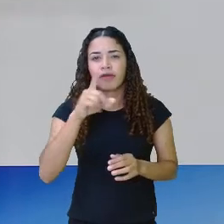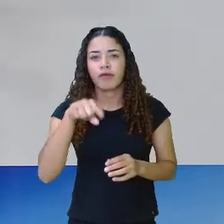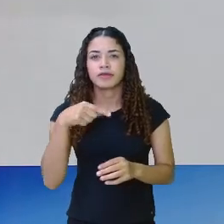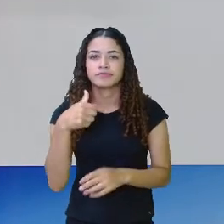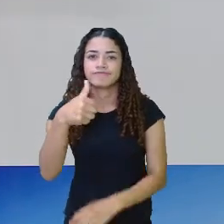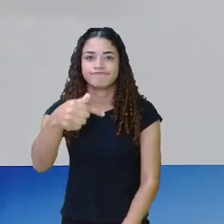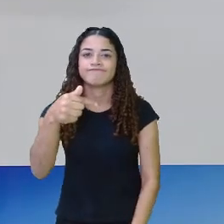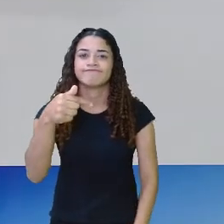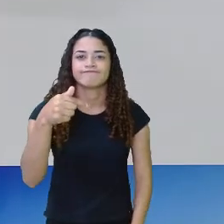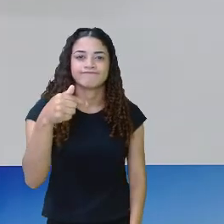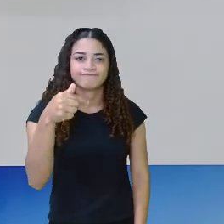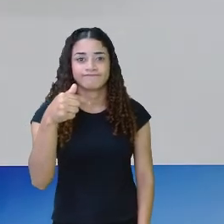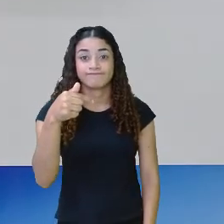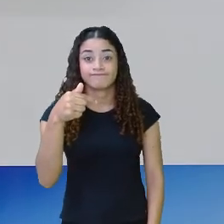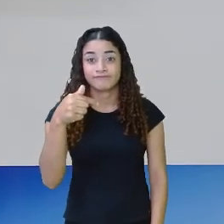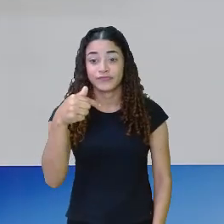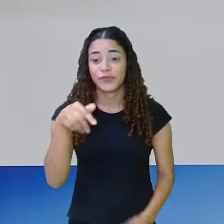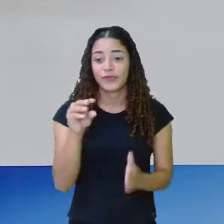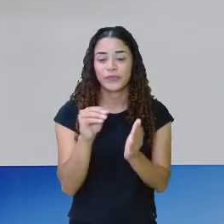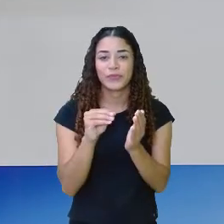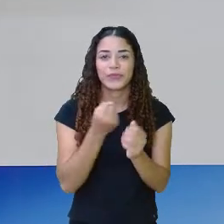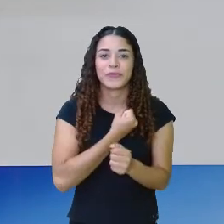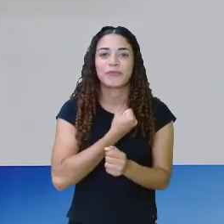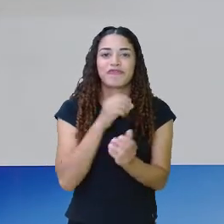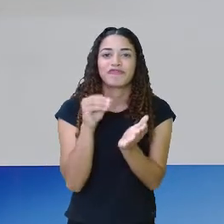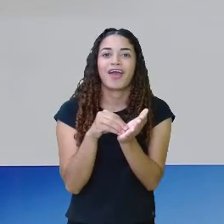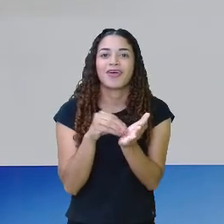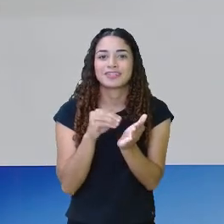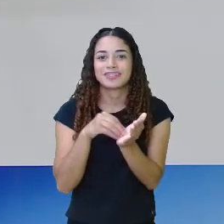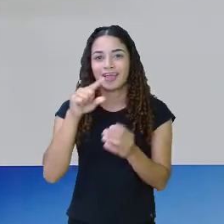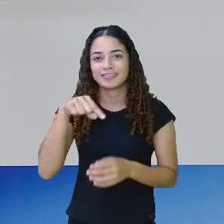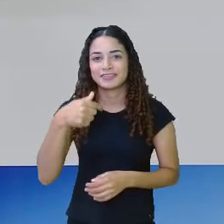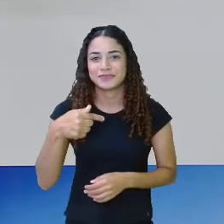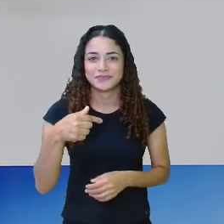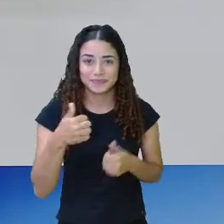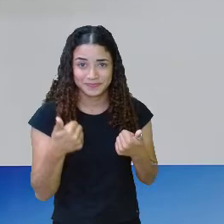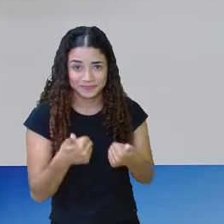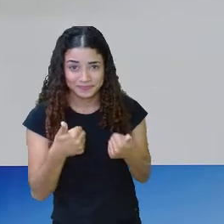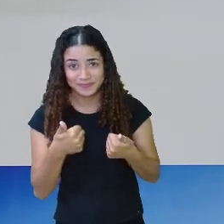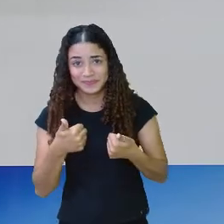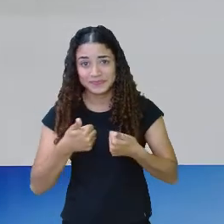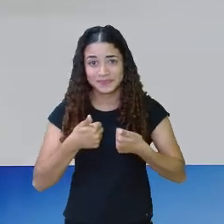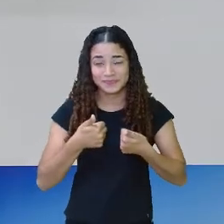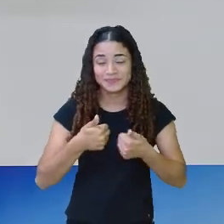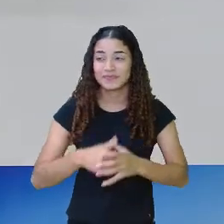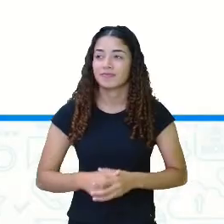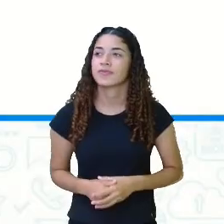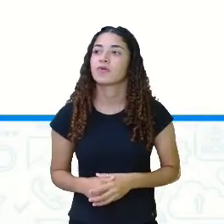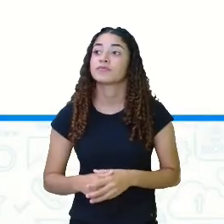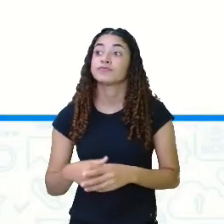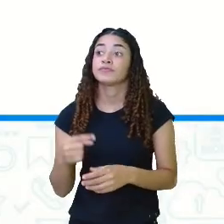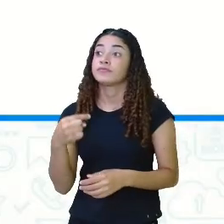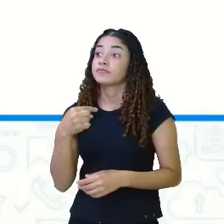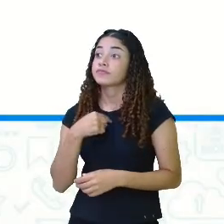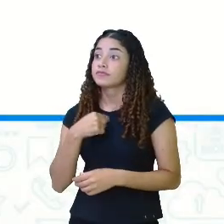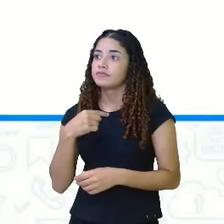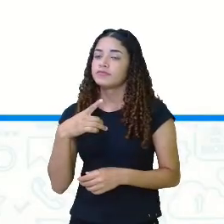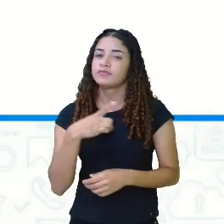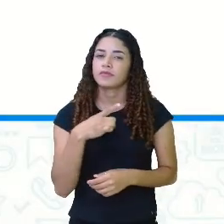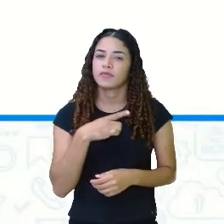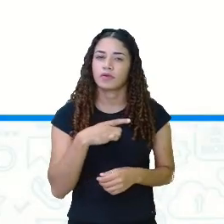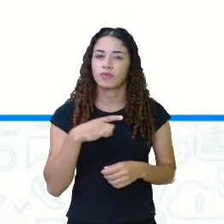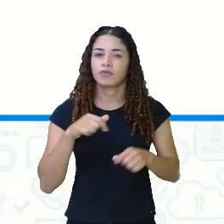o número que estava faltando. Tranquilo? Joinha. Eu trouxe esse